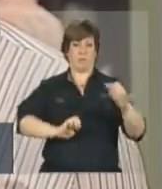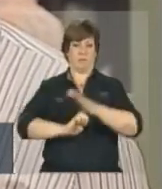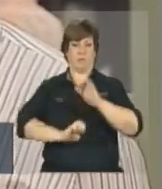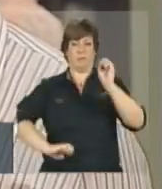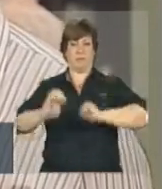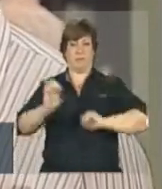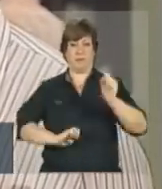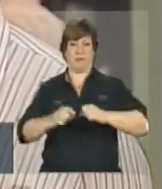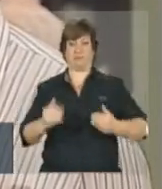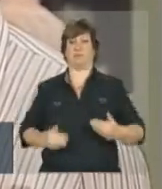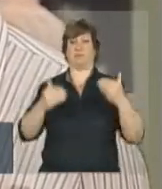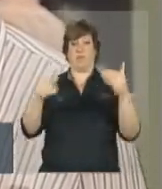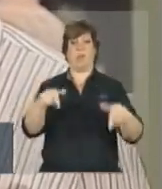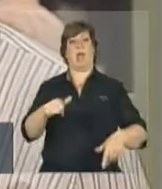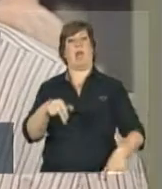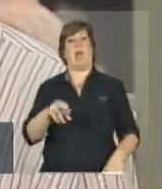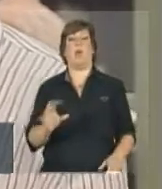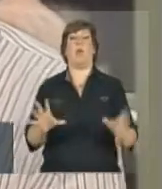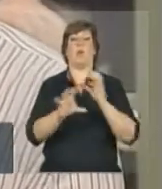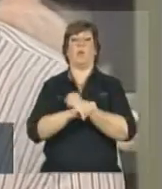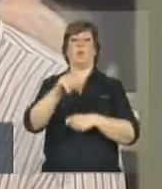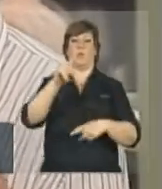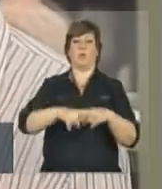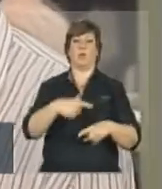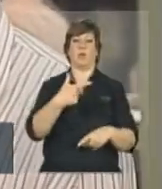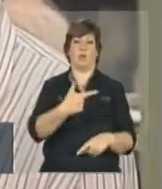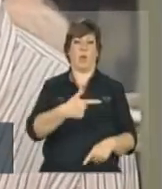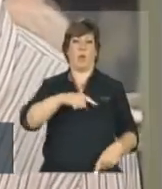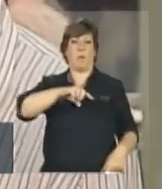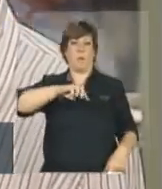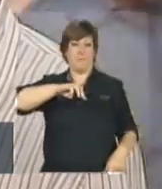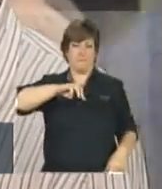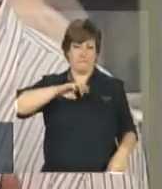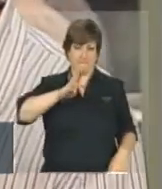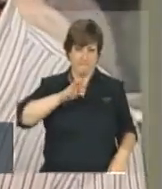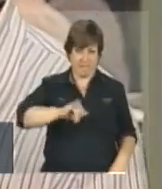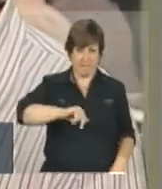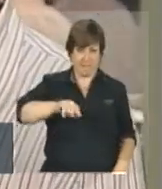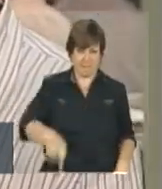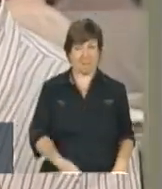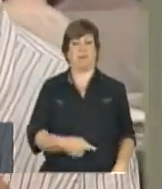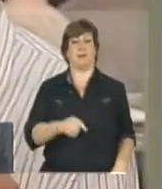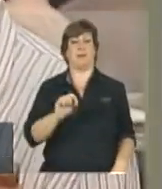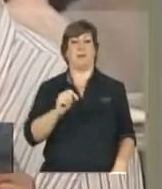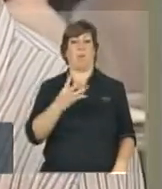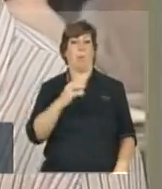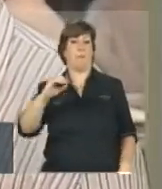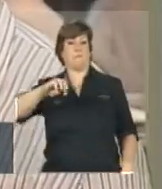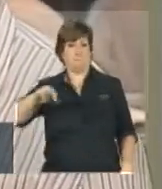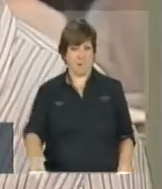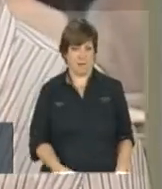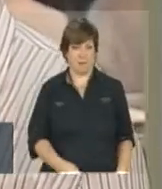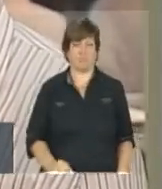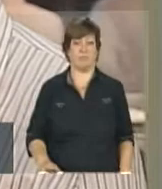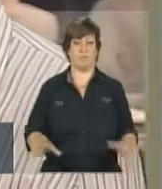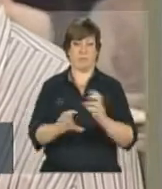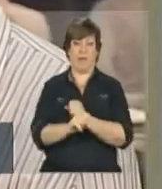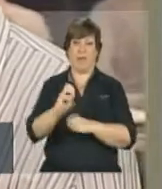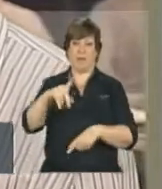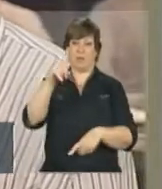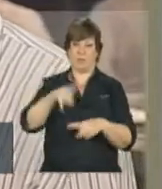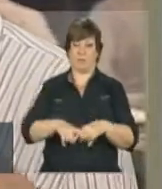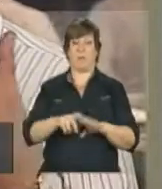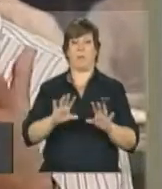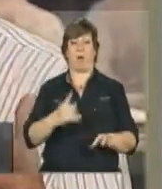empresas avancem esse ano, né? O total de 2.400 é o total de contrato. Infelizmente não é possível executar os 2.400 no ano